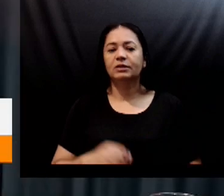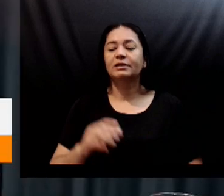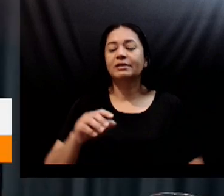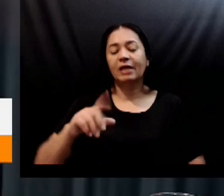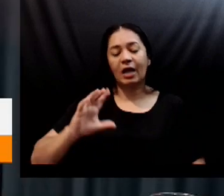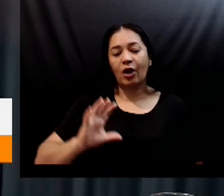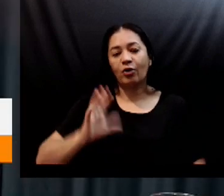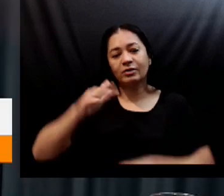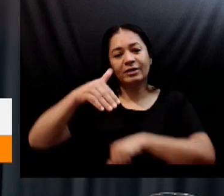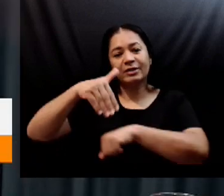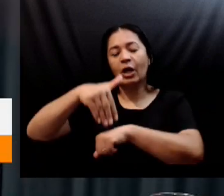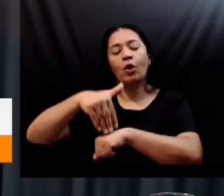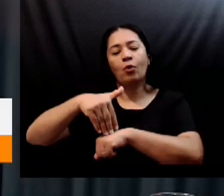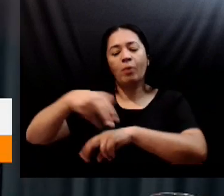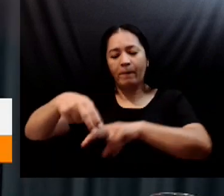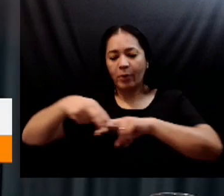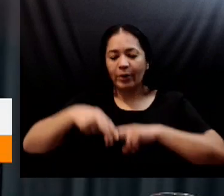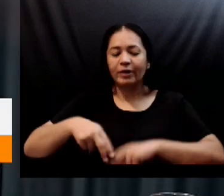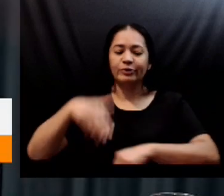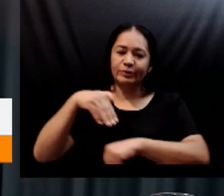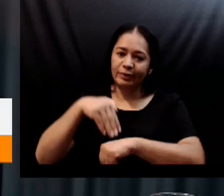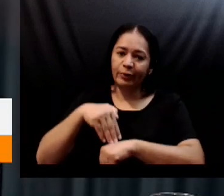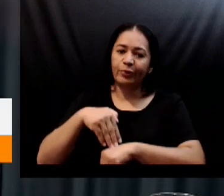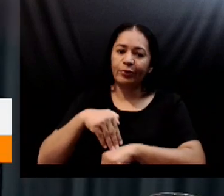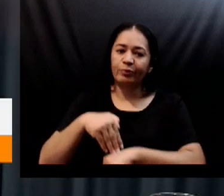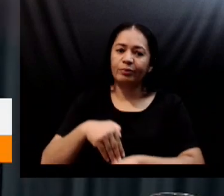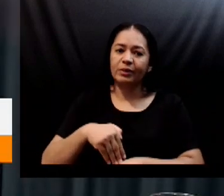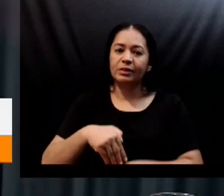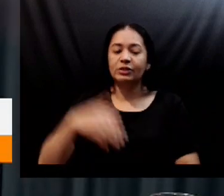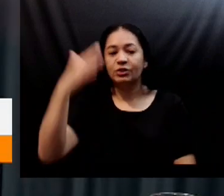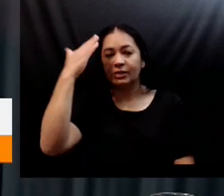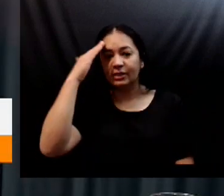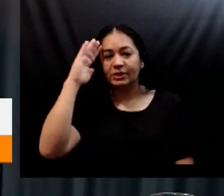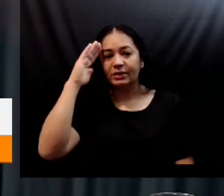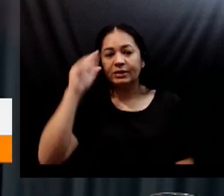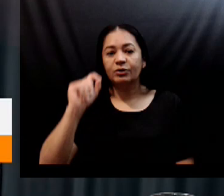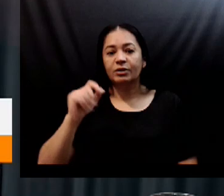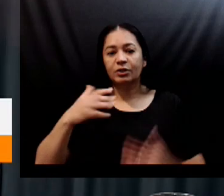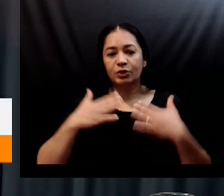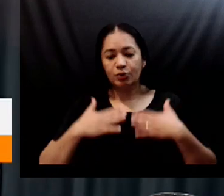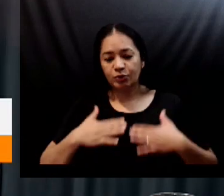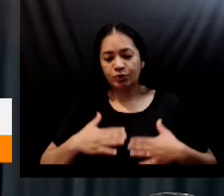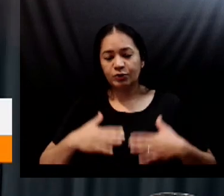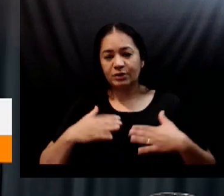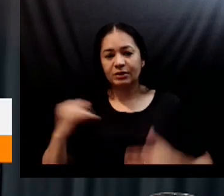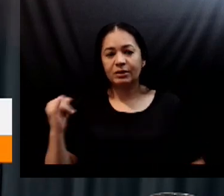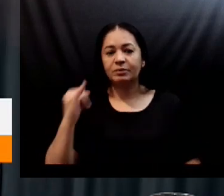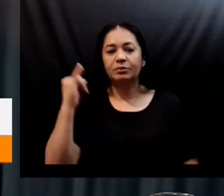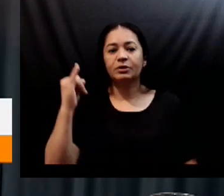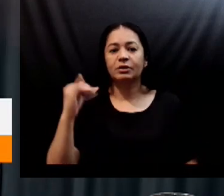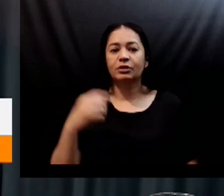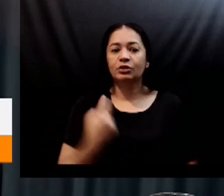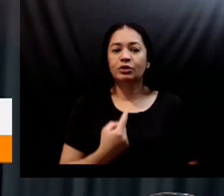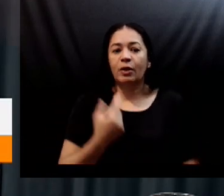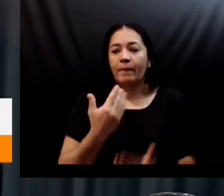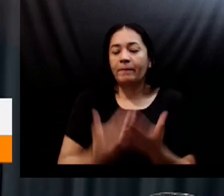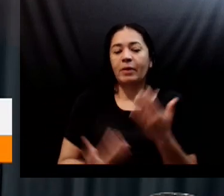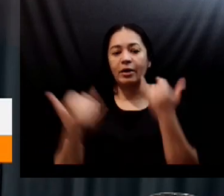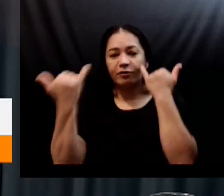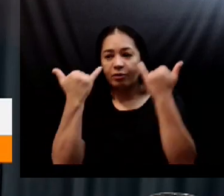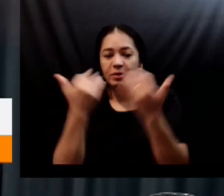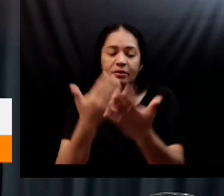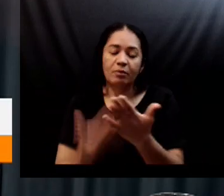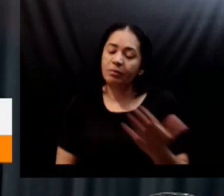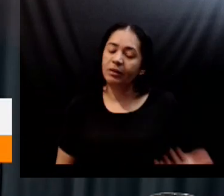é a dificuldade de entender que o descanso é fundamental. A gente perdeu essa informação em algum momento. Uhum.